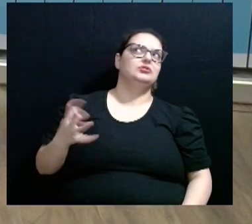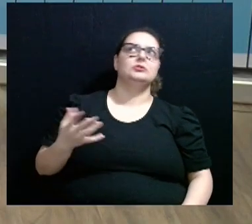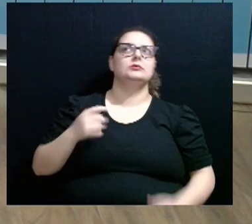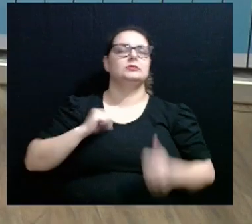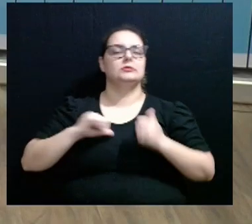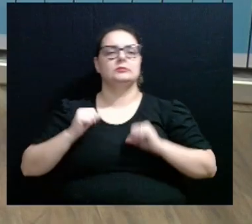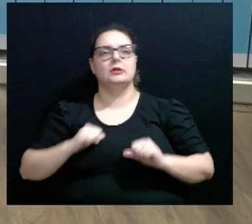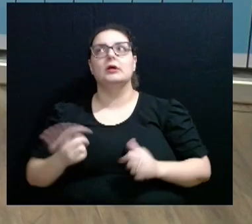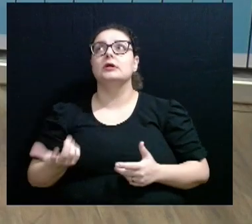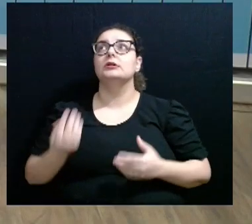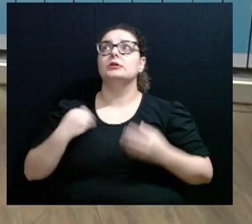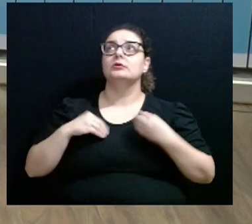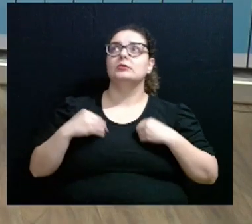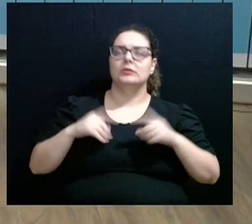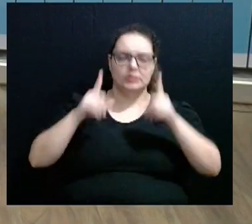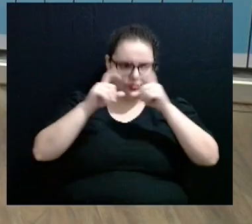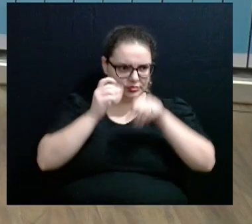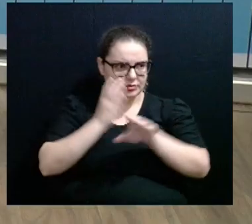ambiente, Renata?